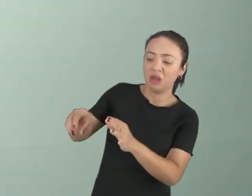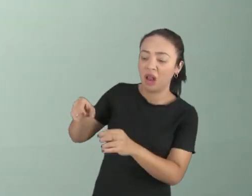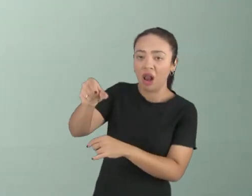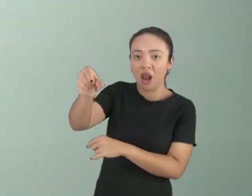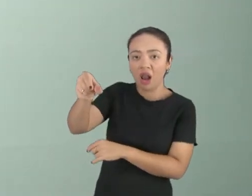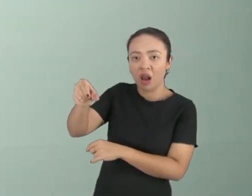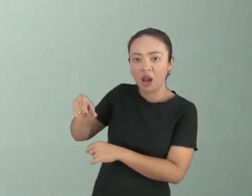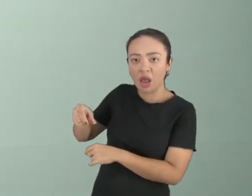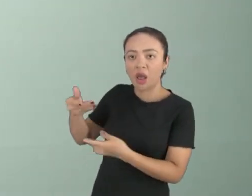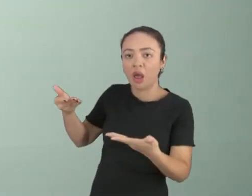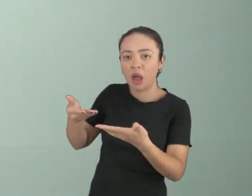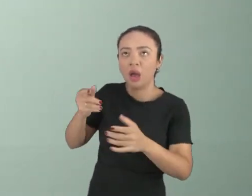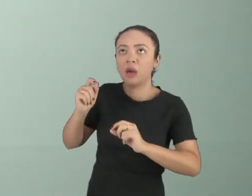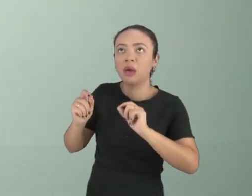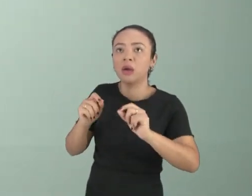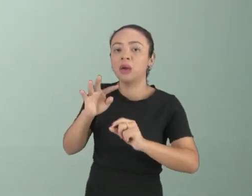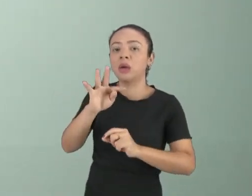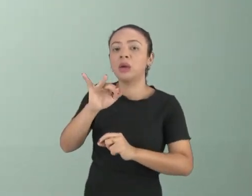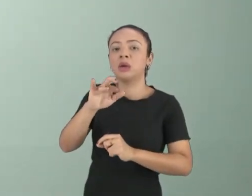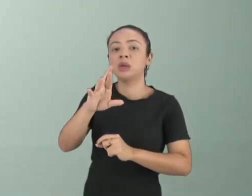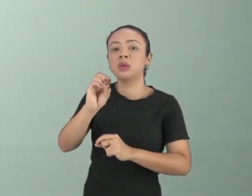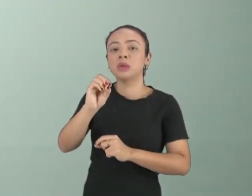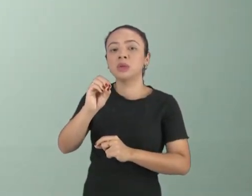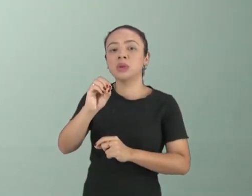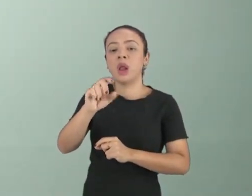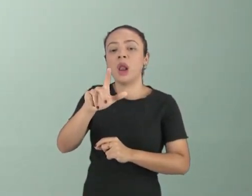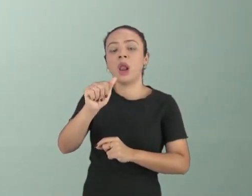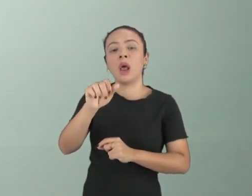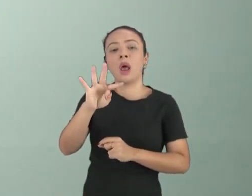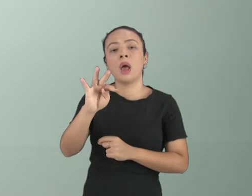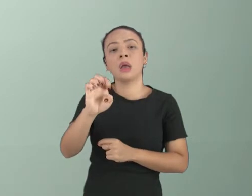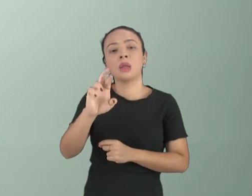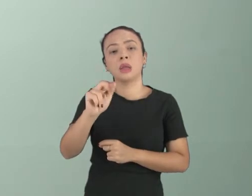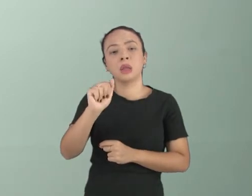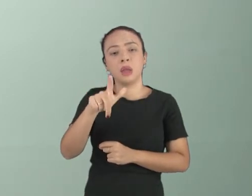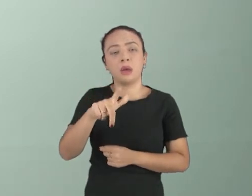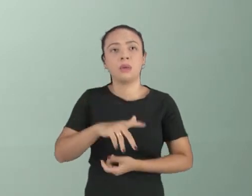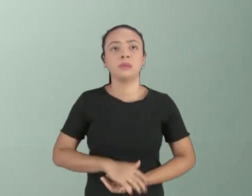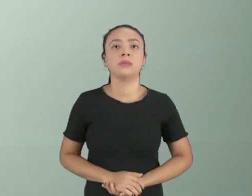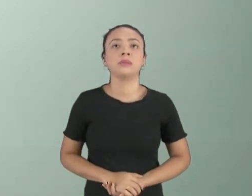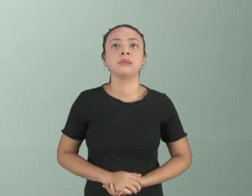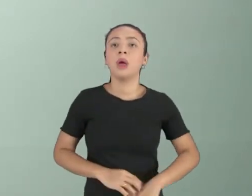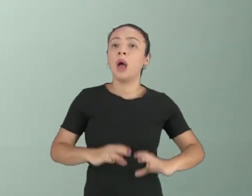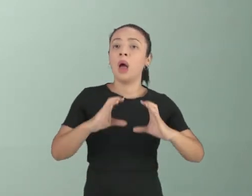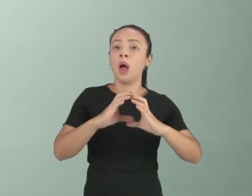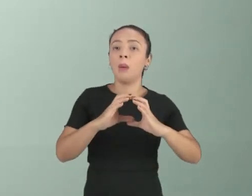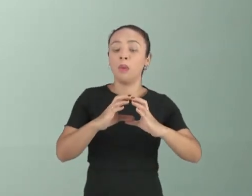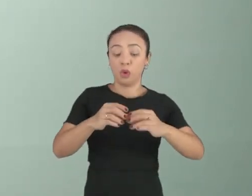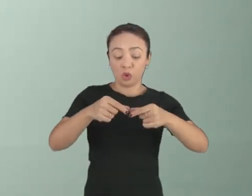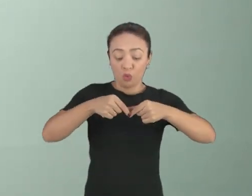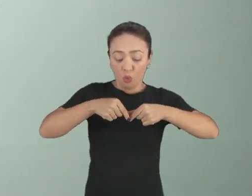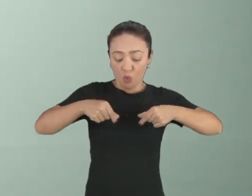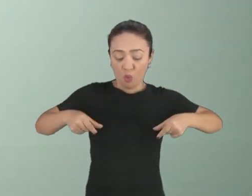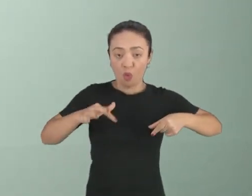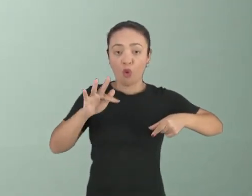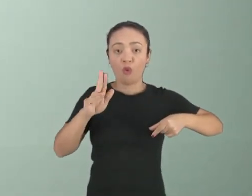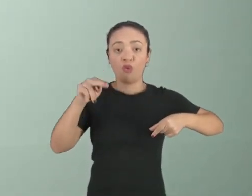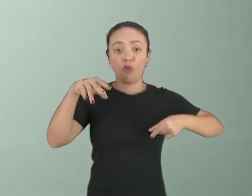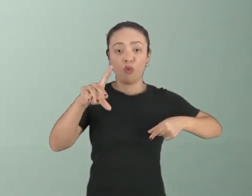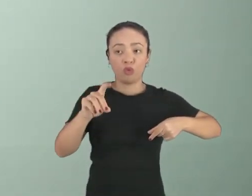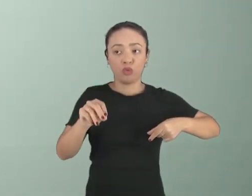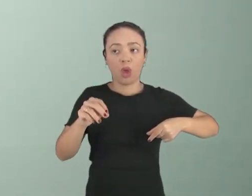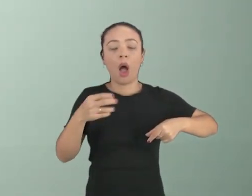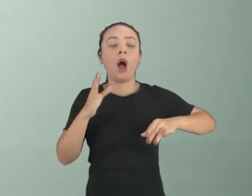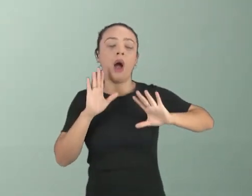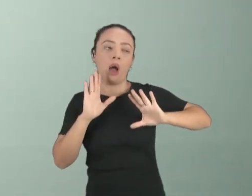lado, professor. Vai ser marcado um tiro lateral, um arremesso lateral. A bola saiu pela linha de fundo, professor. Então,